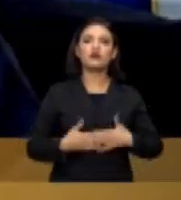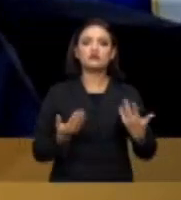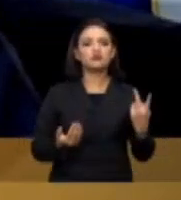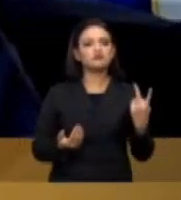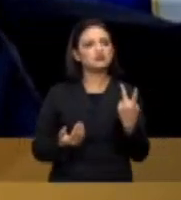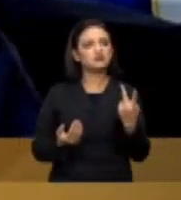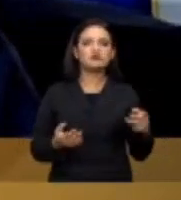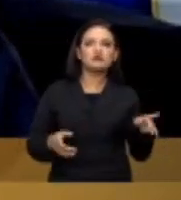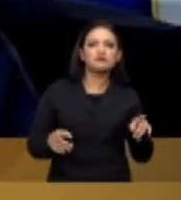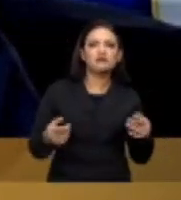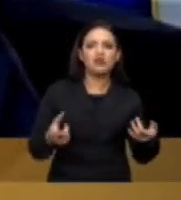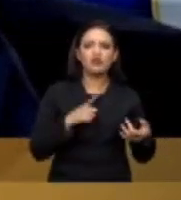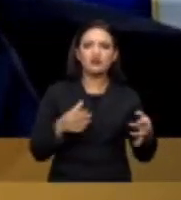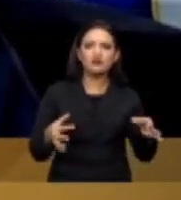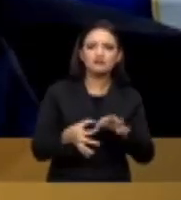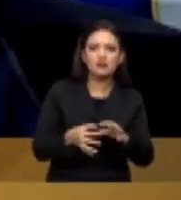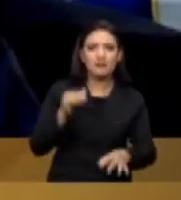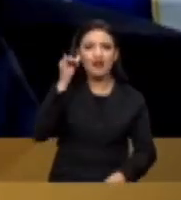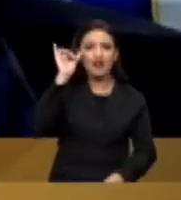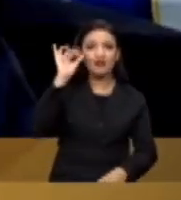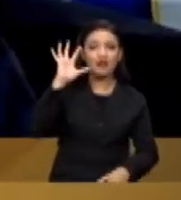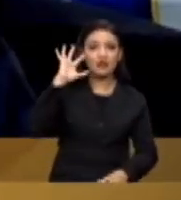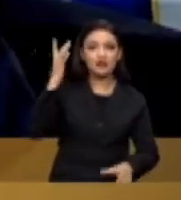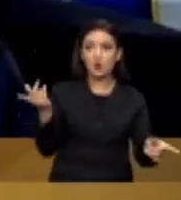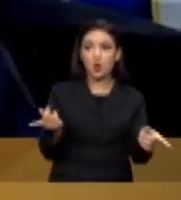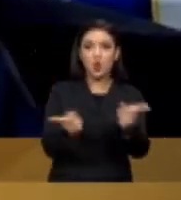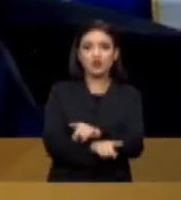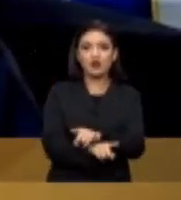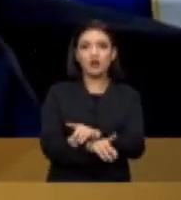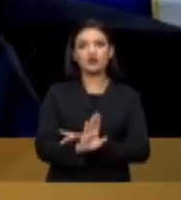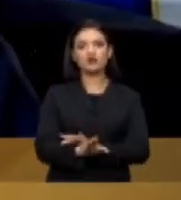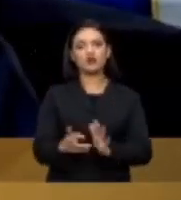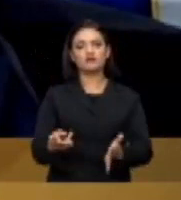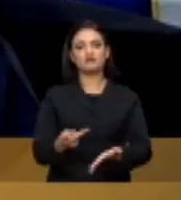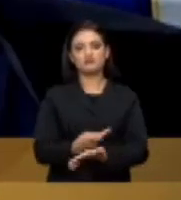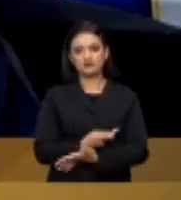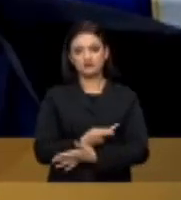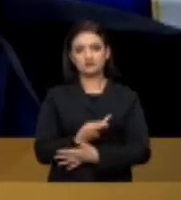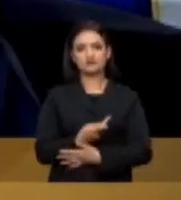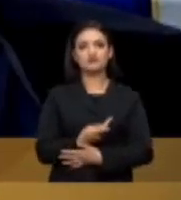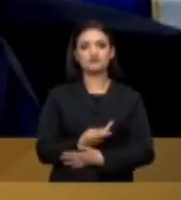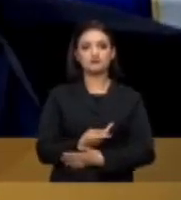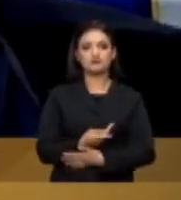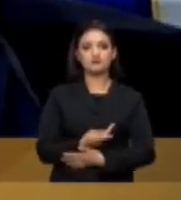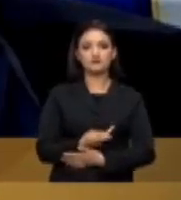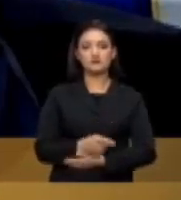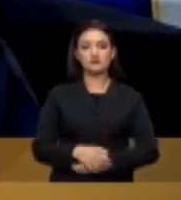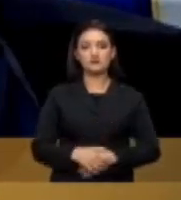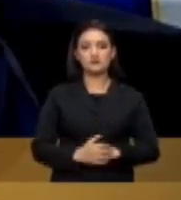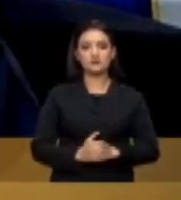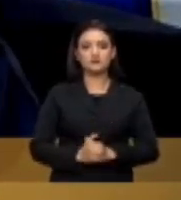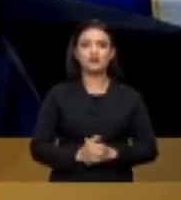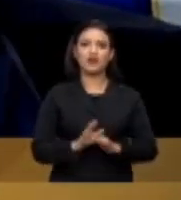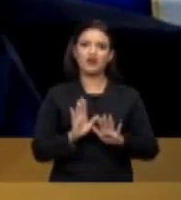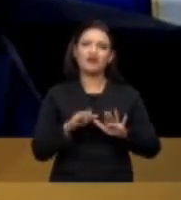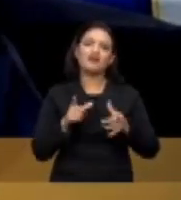para evitar as decisões contraditórias já existentes e que desservem à segurança